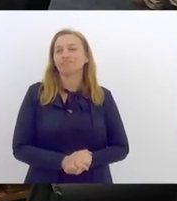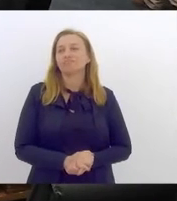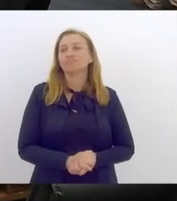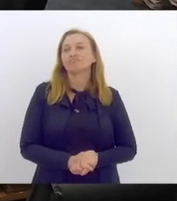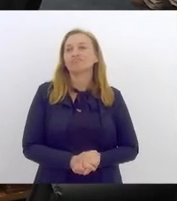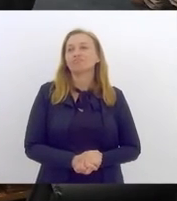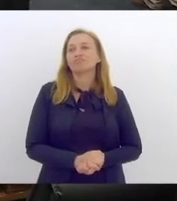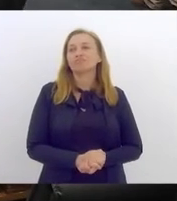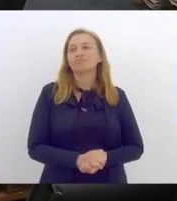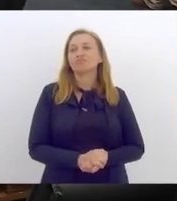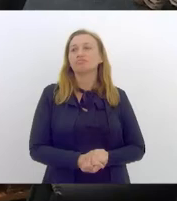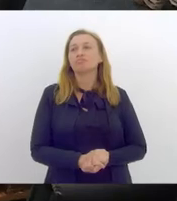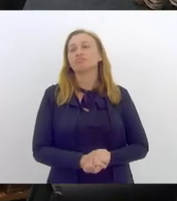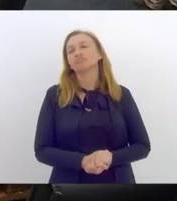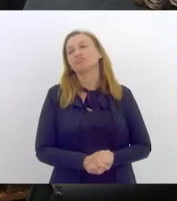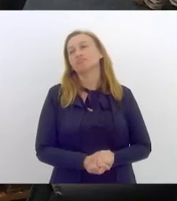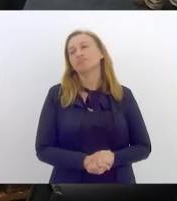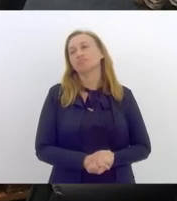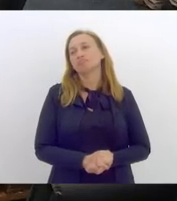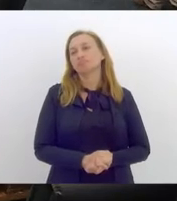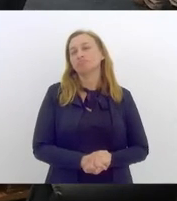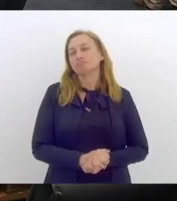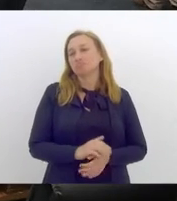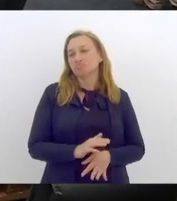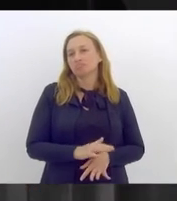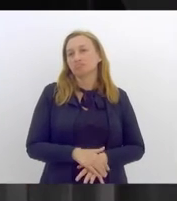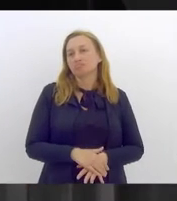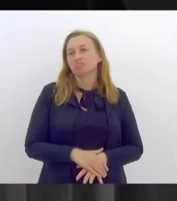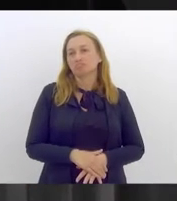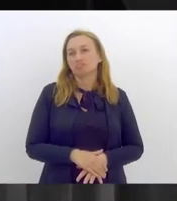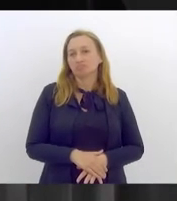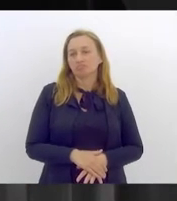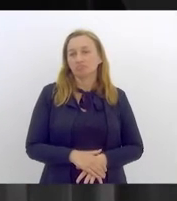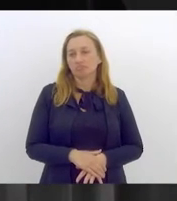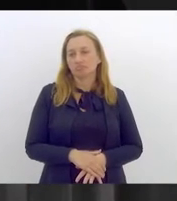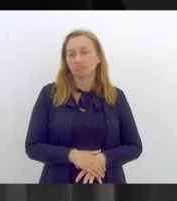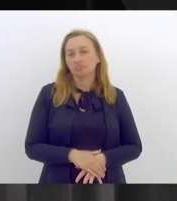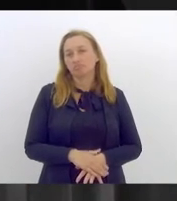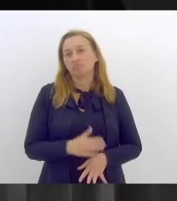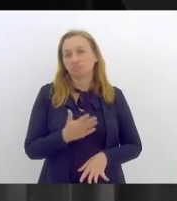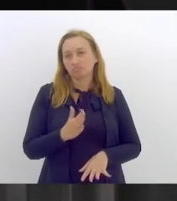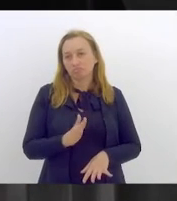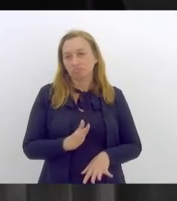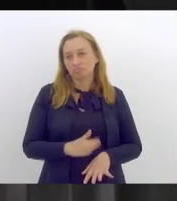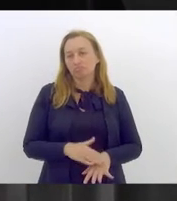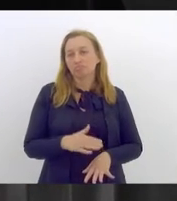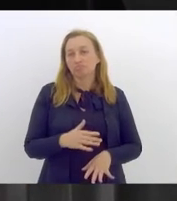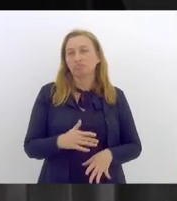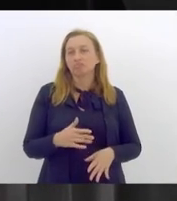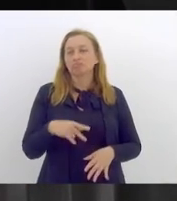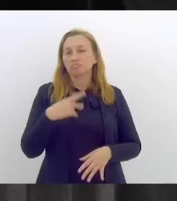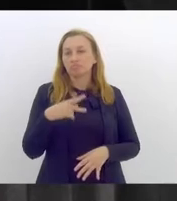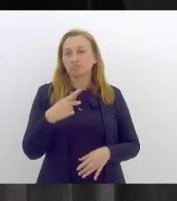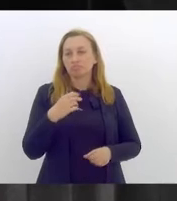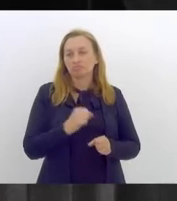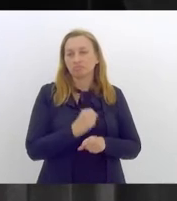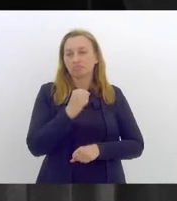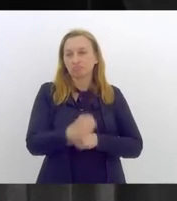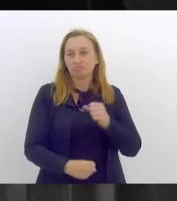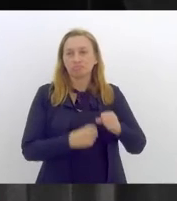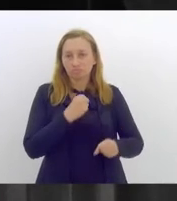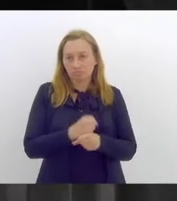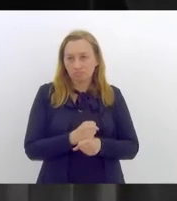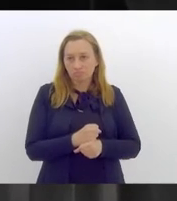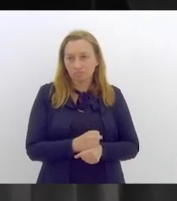discutida, mais uma peça que tem uma projeção fictícia para o próximo período. Nós